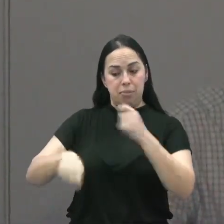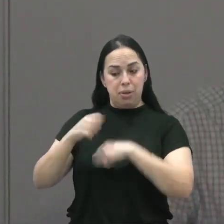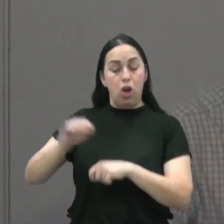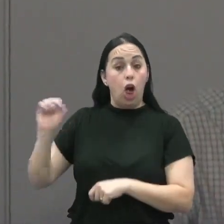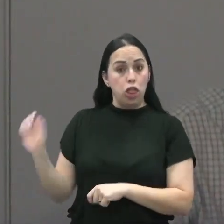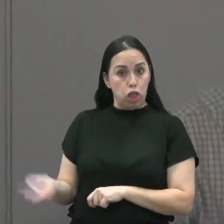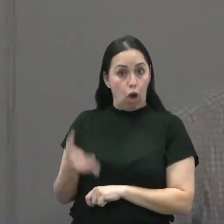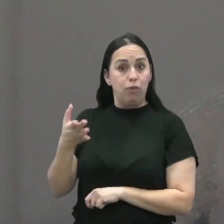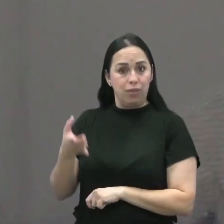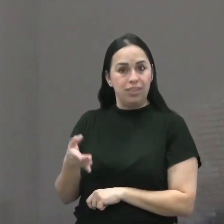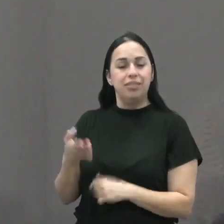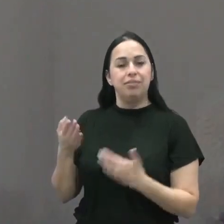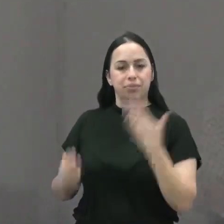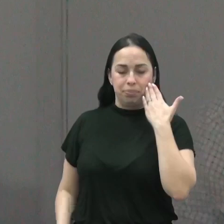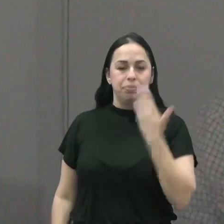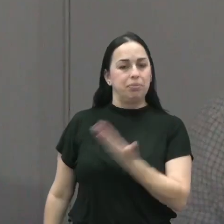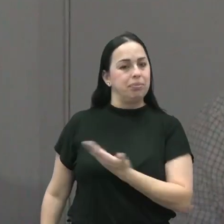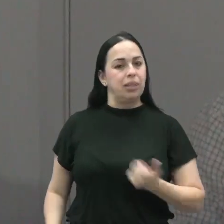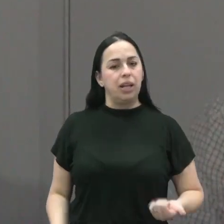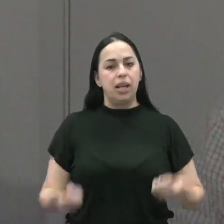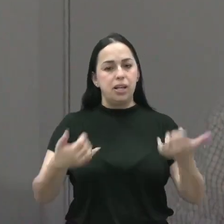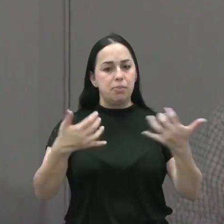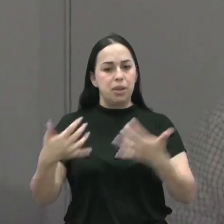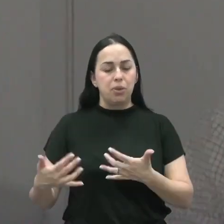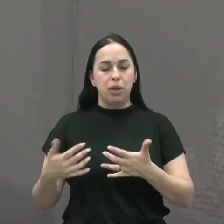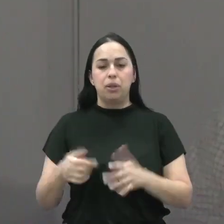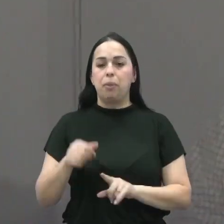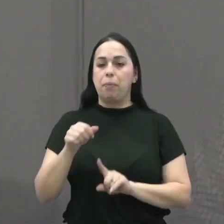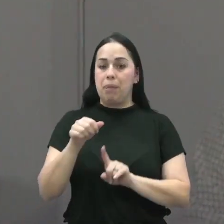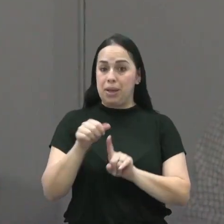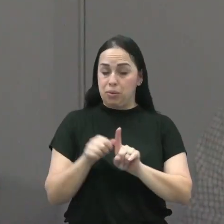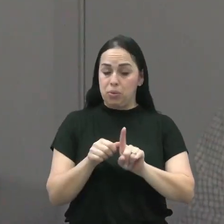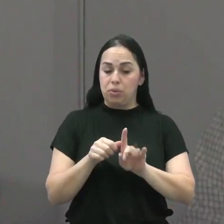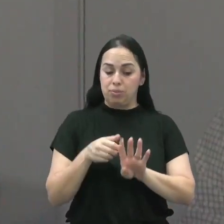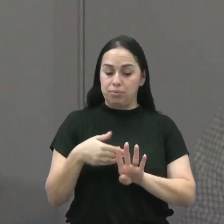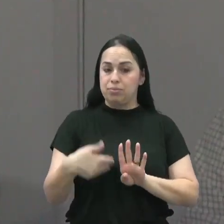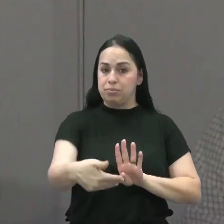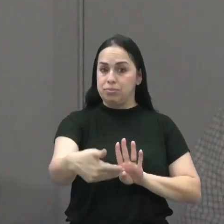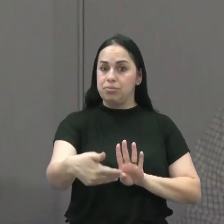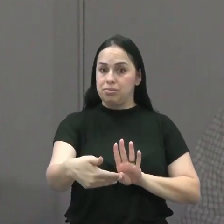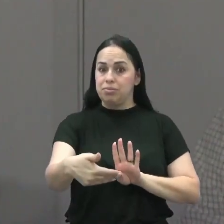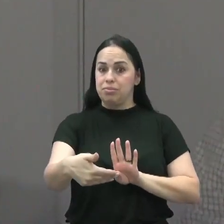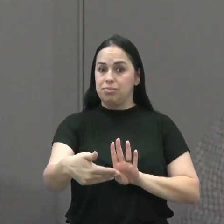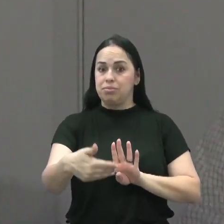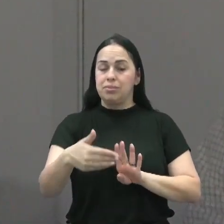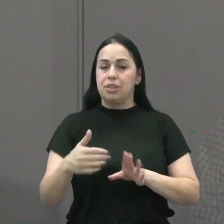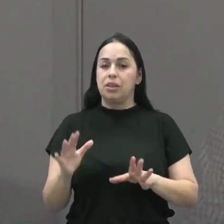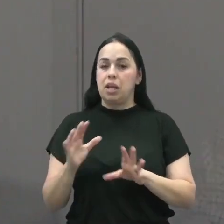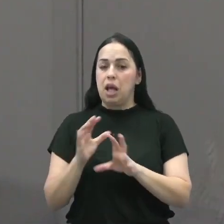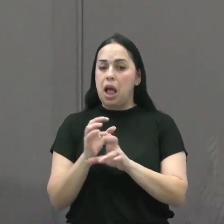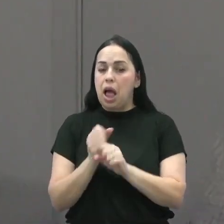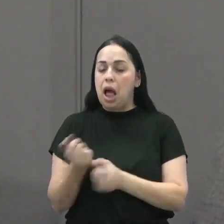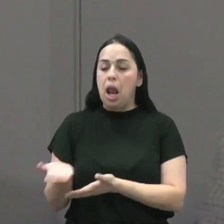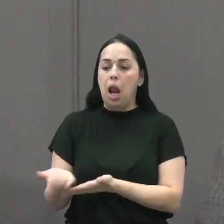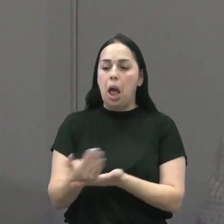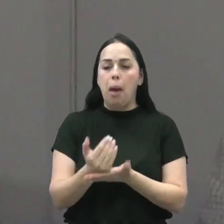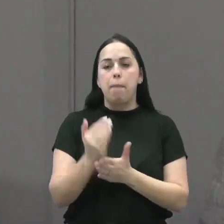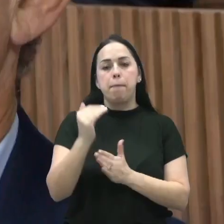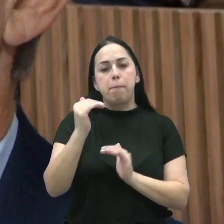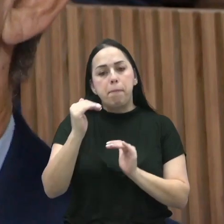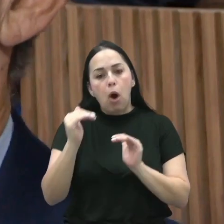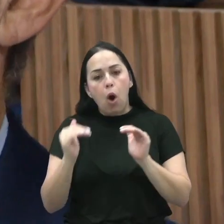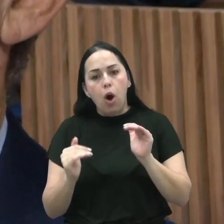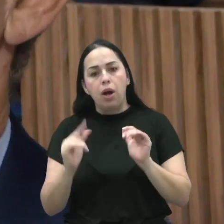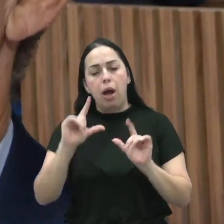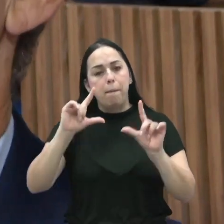Gestão Administrativa e Finanças afirmou que a previsão para o segundo quadrimestre é de a arrecadação ser um pouco menor.